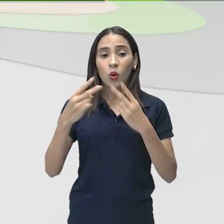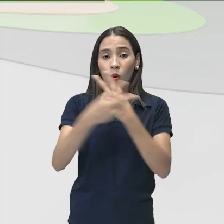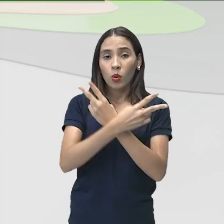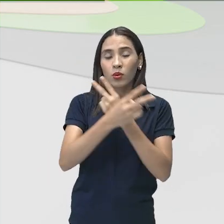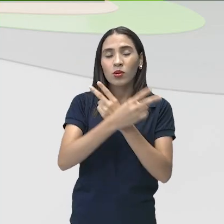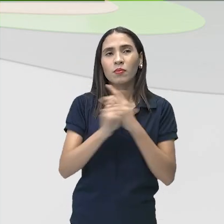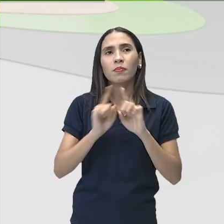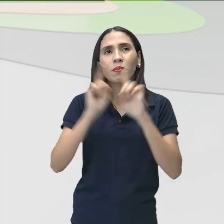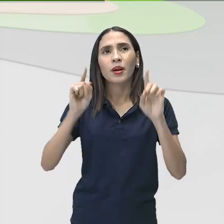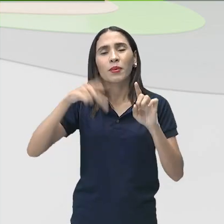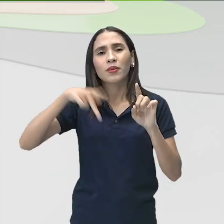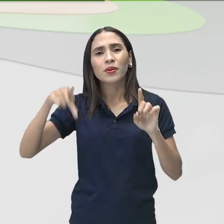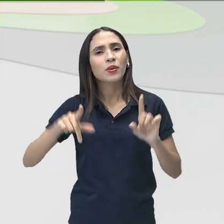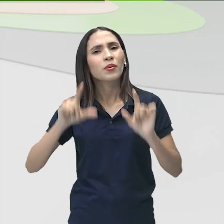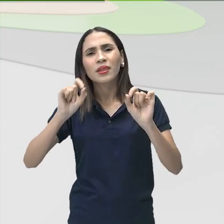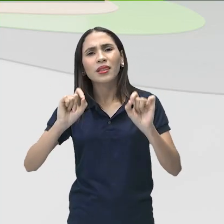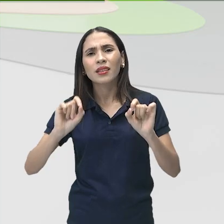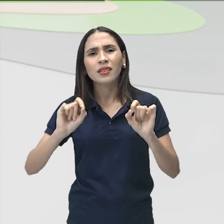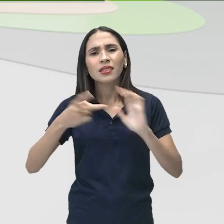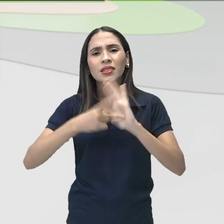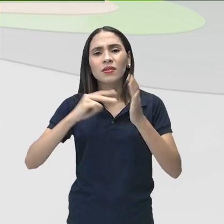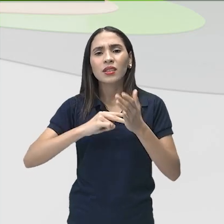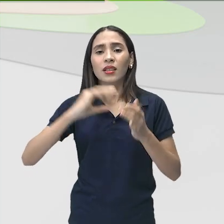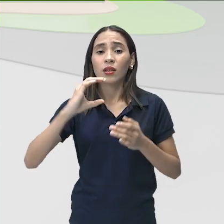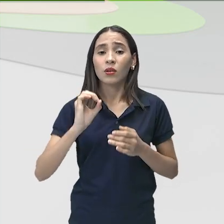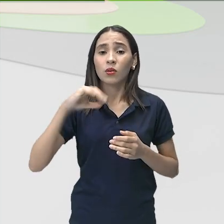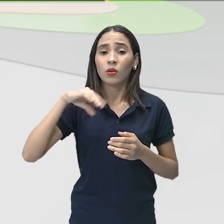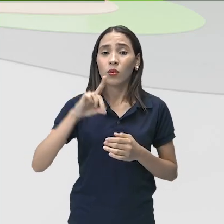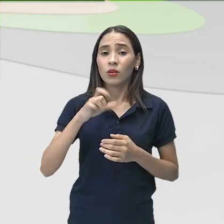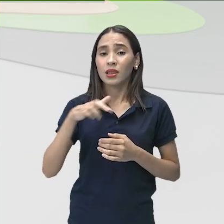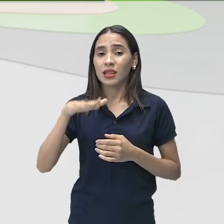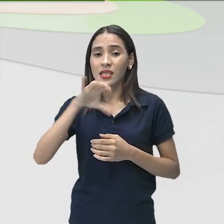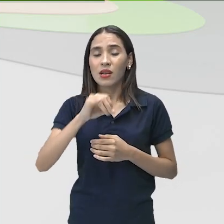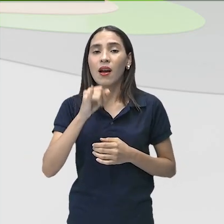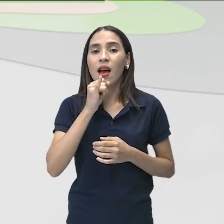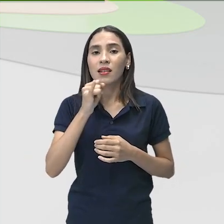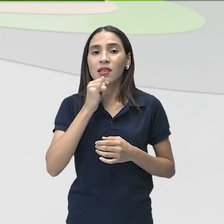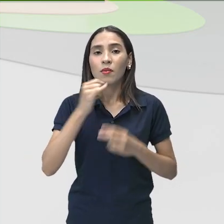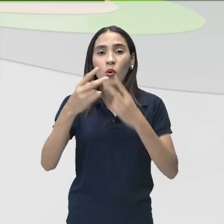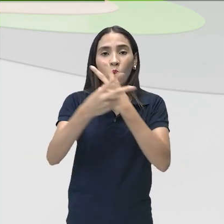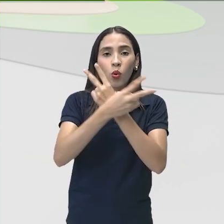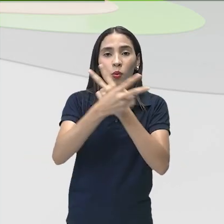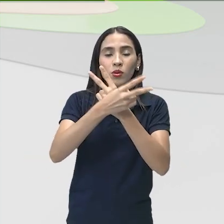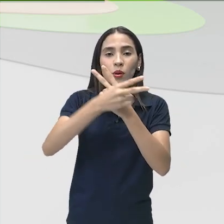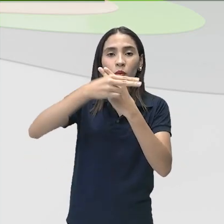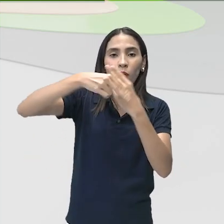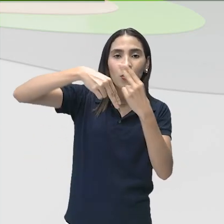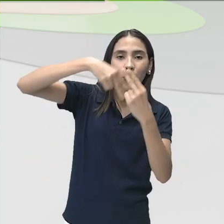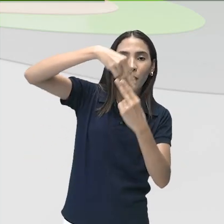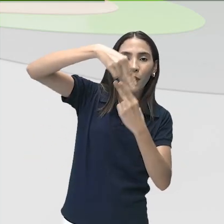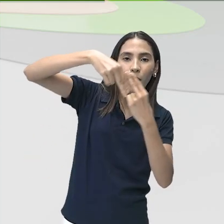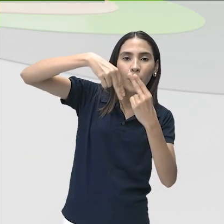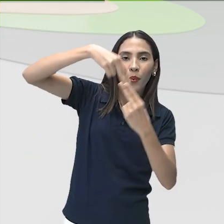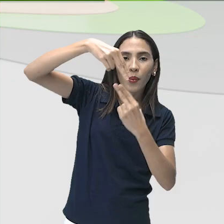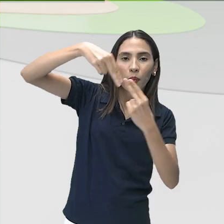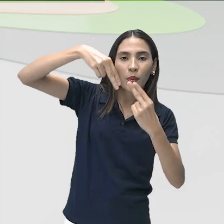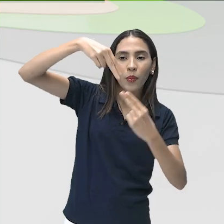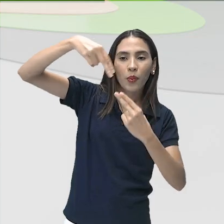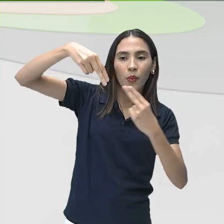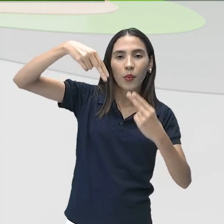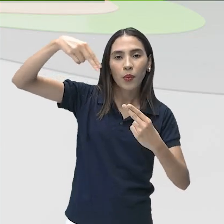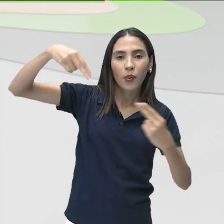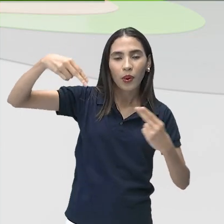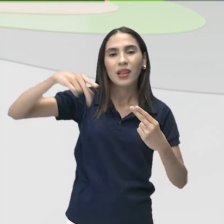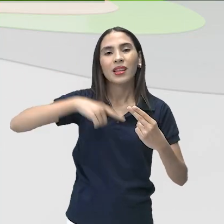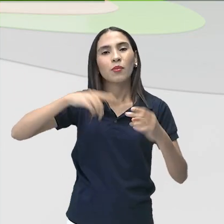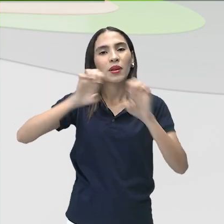cromossomos. Mas, professor, o que é a condensação? É quando o cromossomo ele começa a espiralar, a se enrolar, a tomar